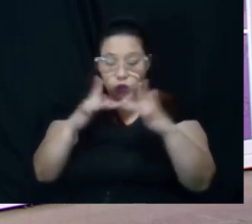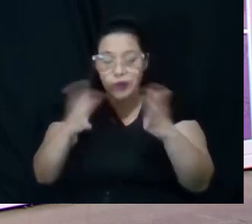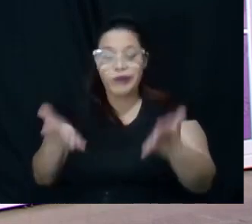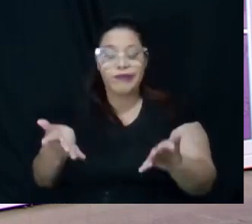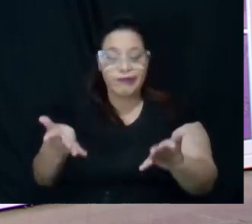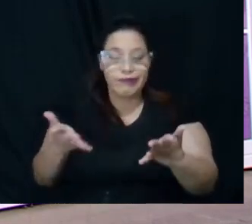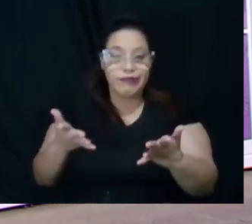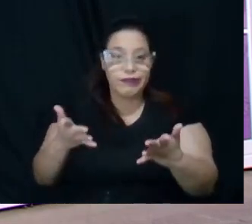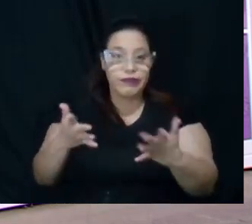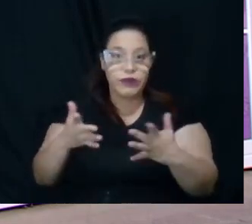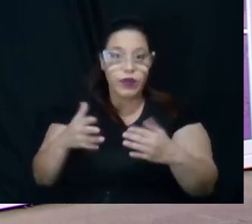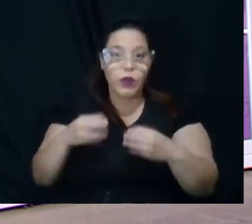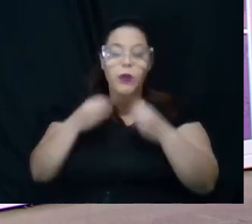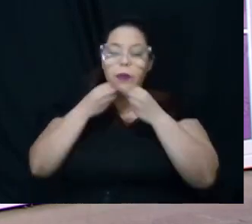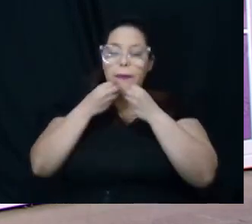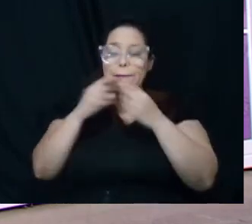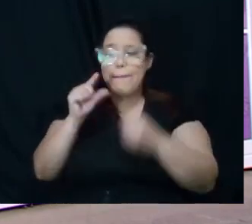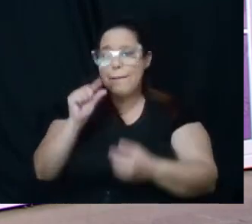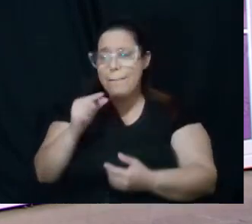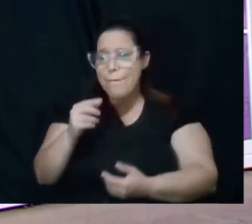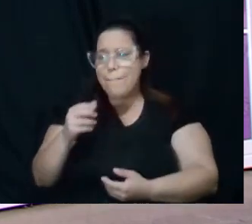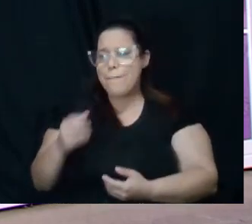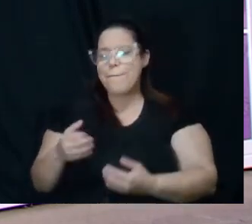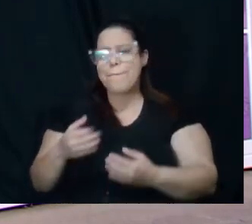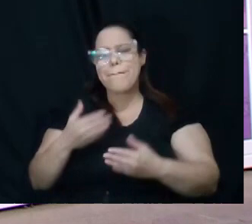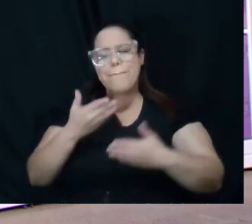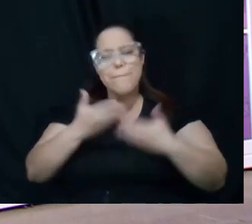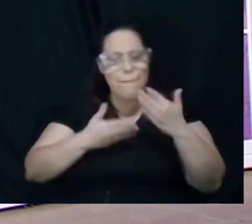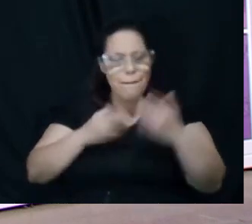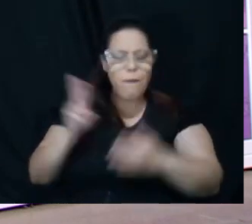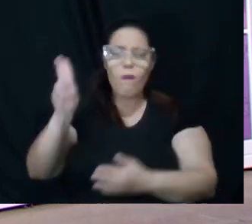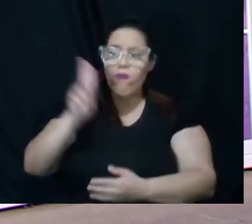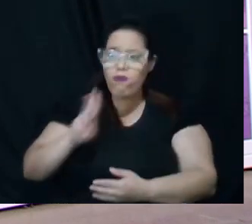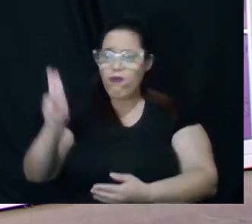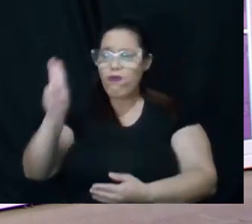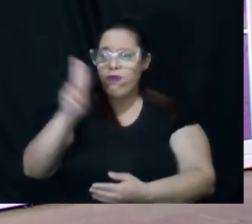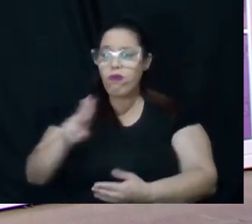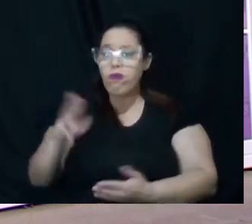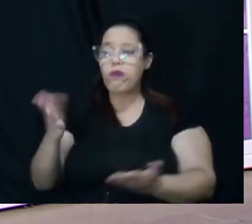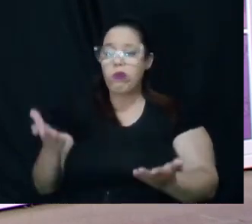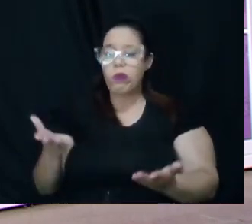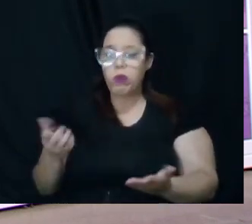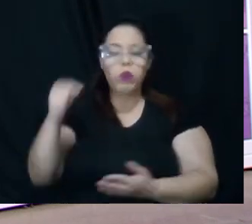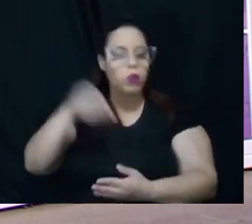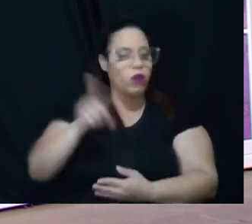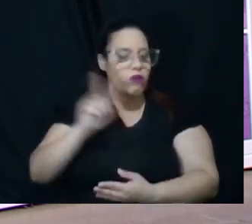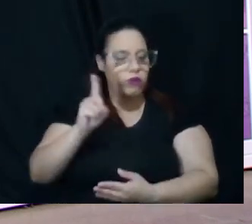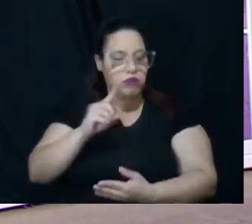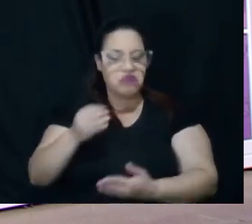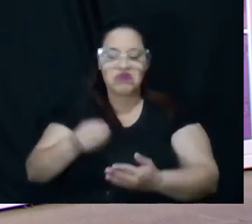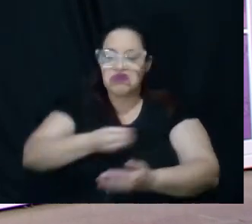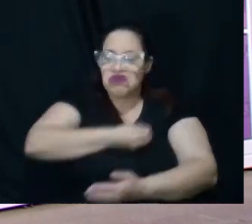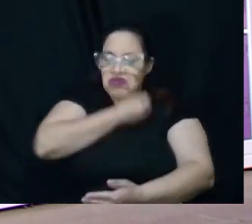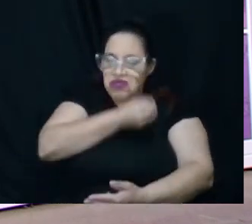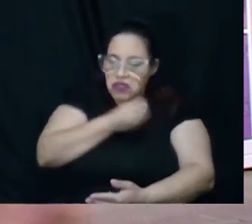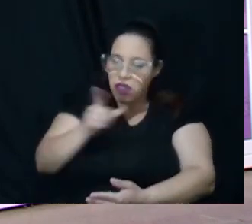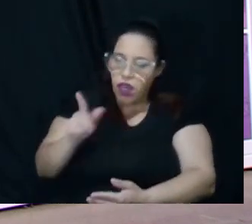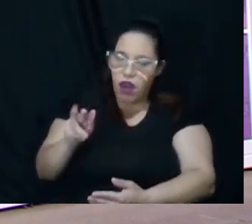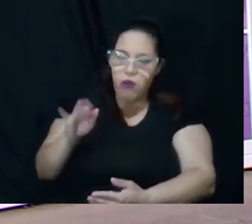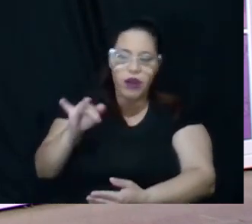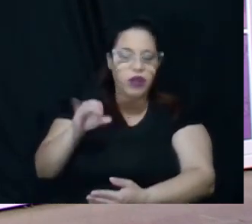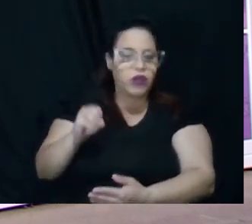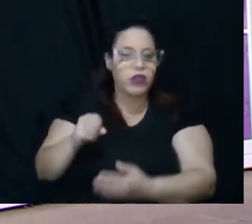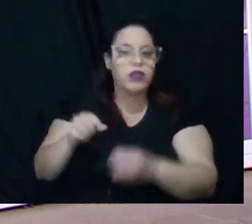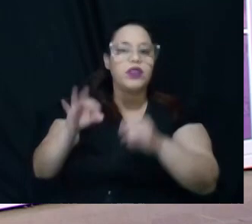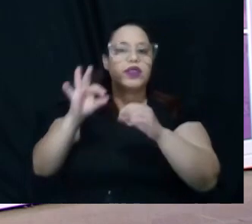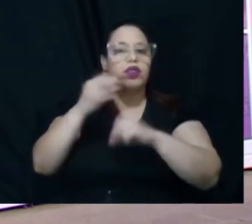laboratórios que é uma coisa muito pouco hoje realizado nas universidades né aqui não aqui ele vive no laboratório